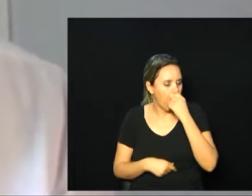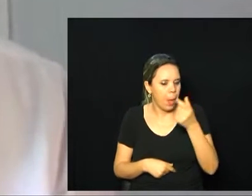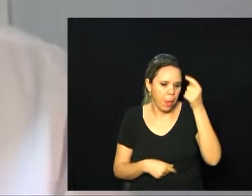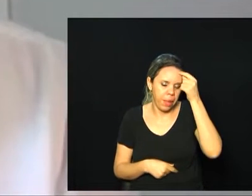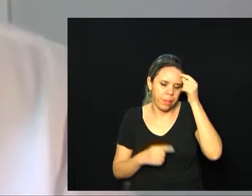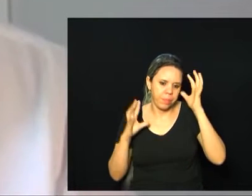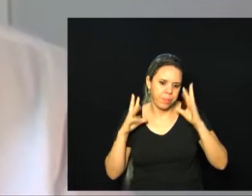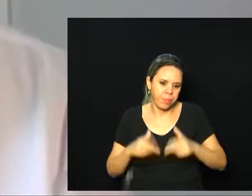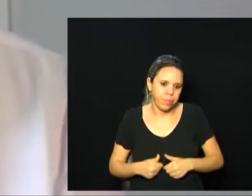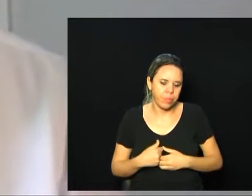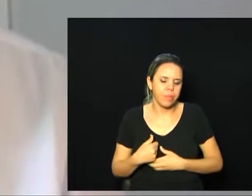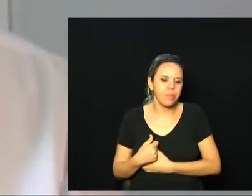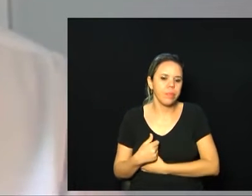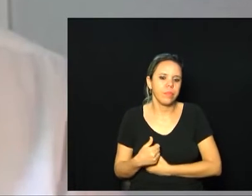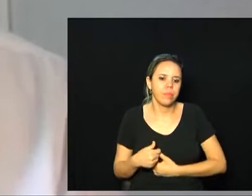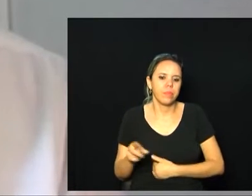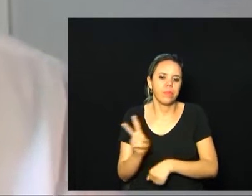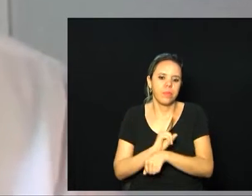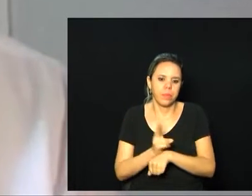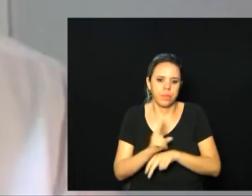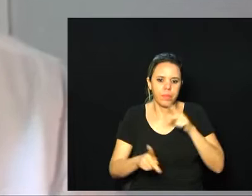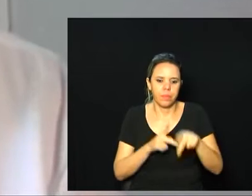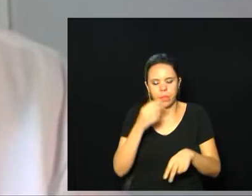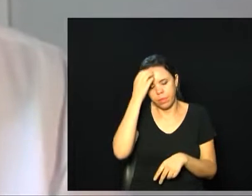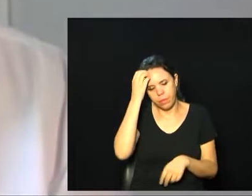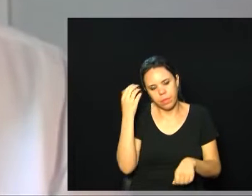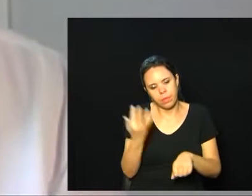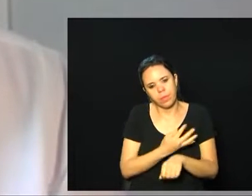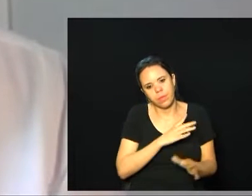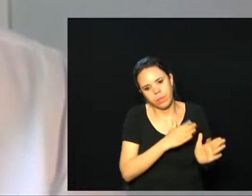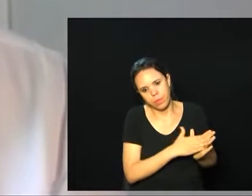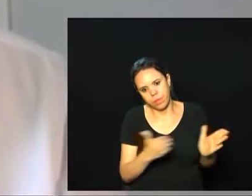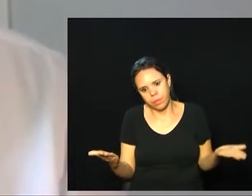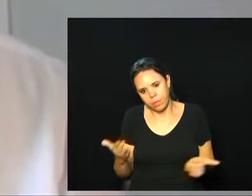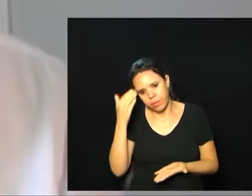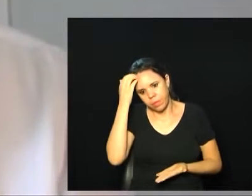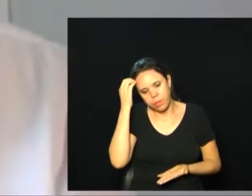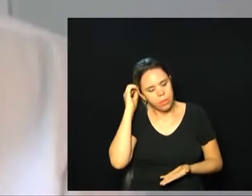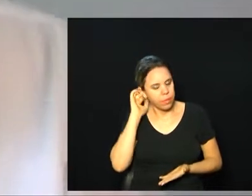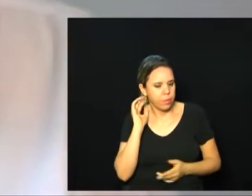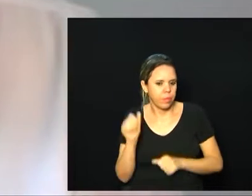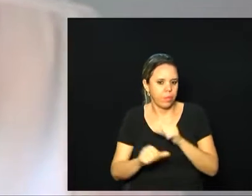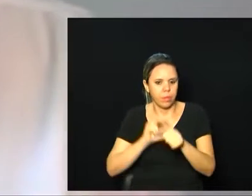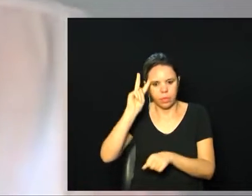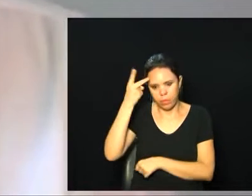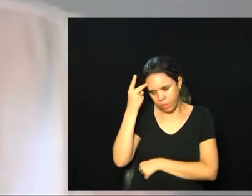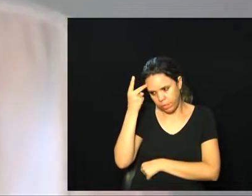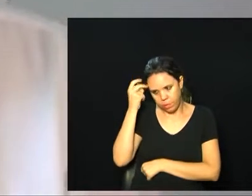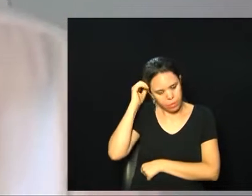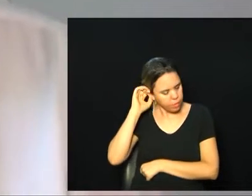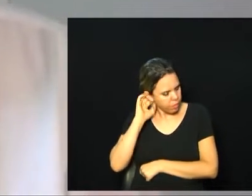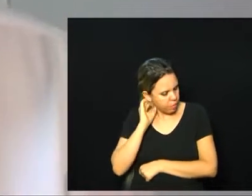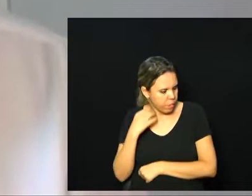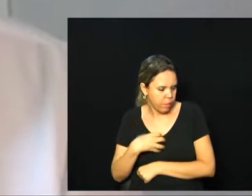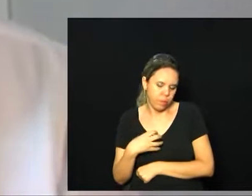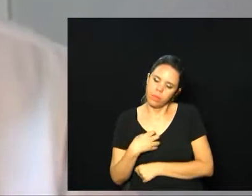de higiene, a noção de segurança que as pessoas passam a ter a partir de agora. Ou seja, mudou a nossa